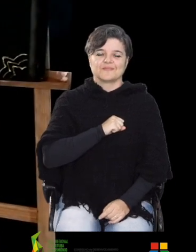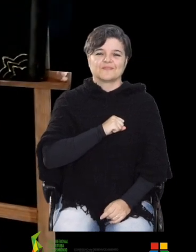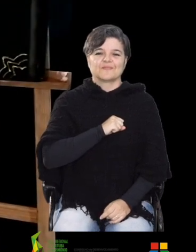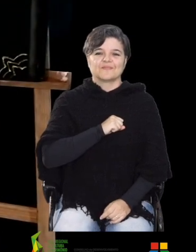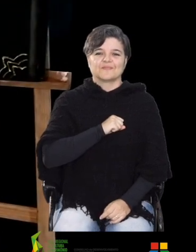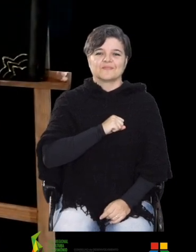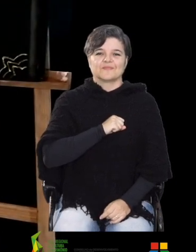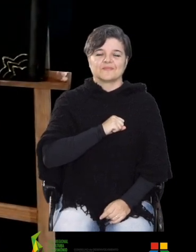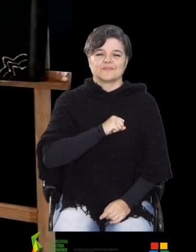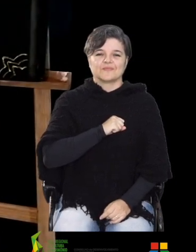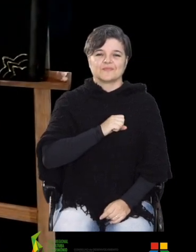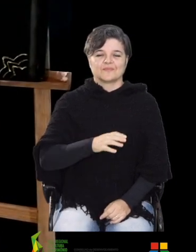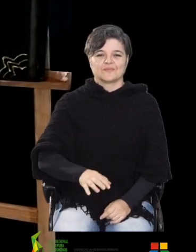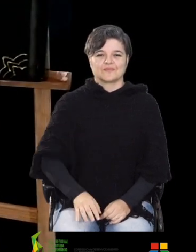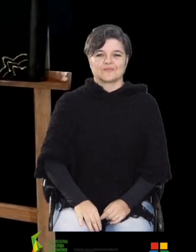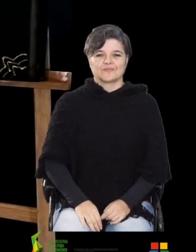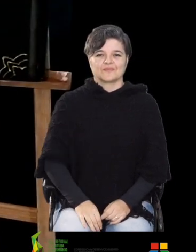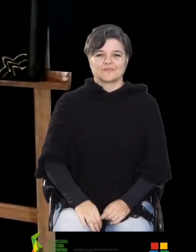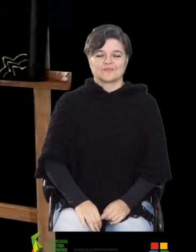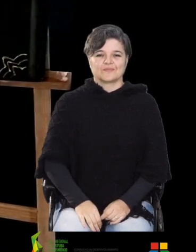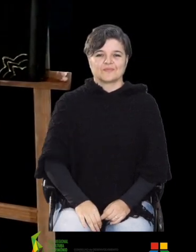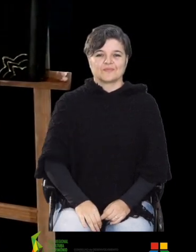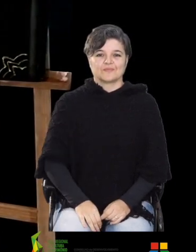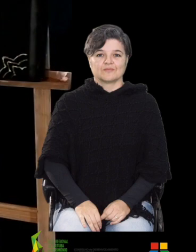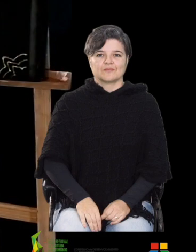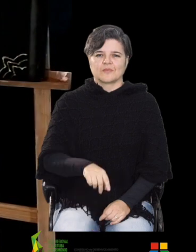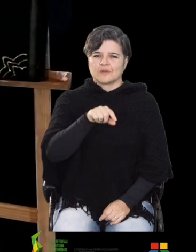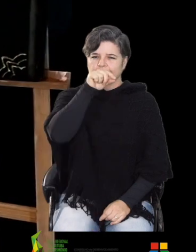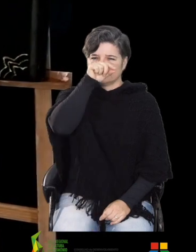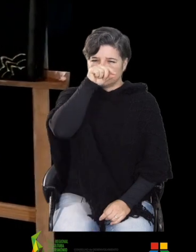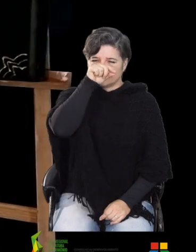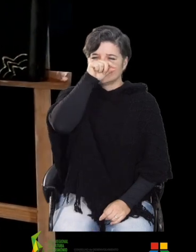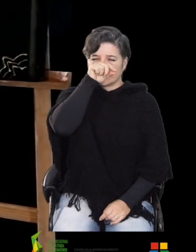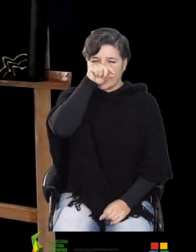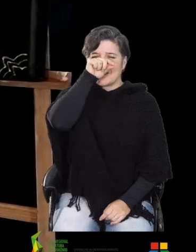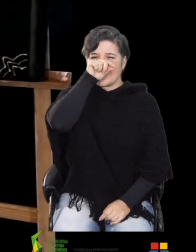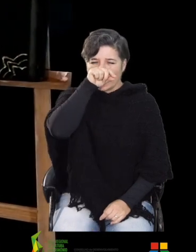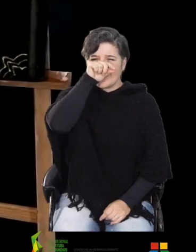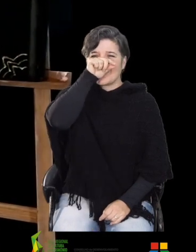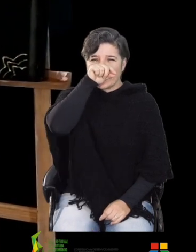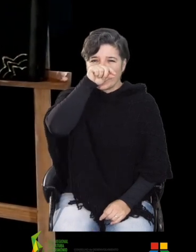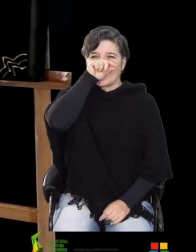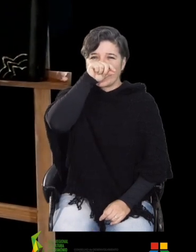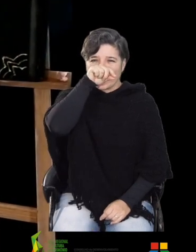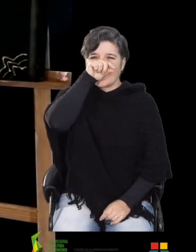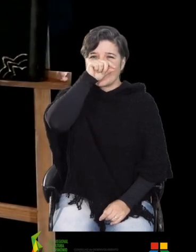apaixonada é uma bruxa hahaha